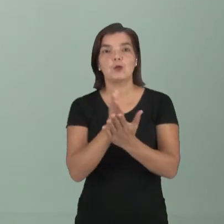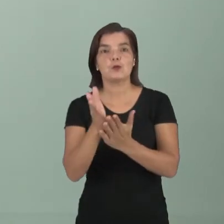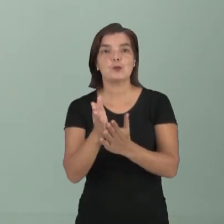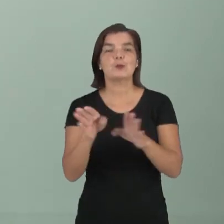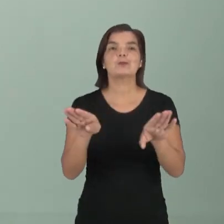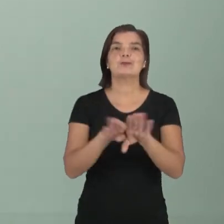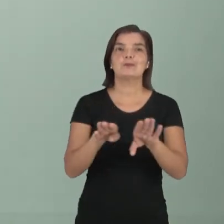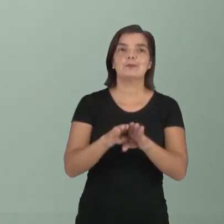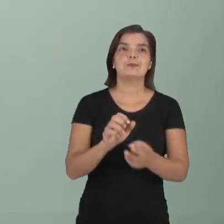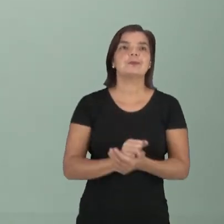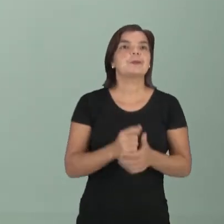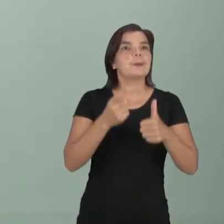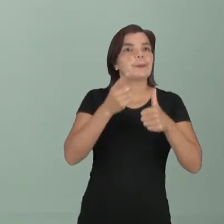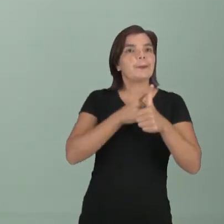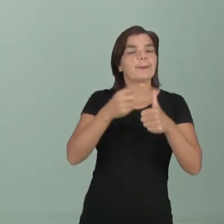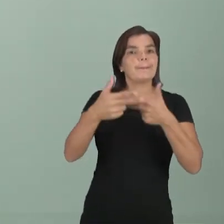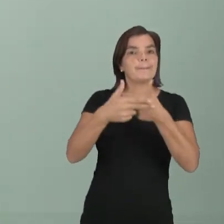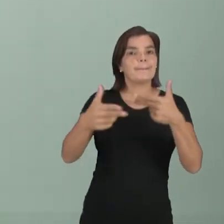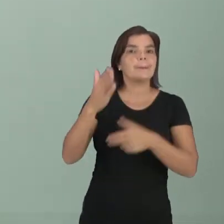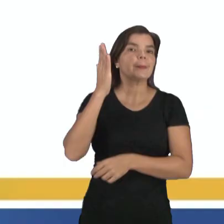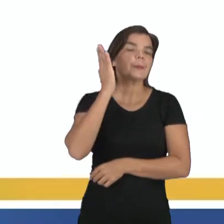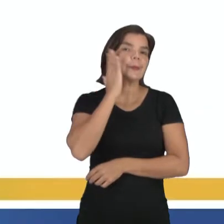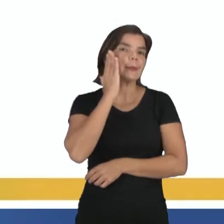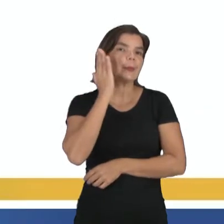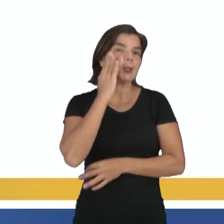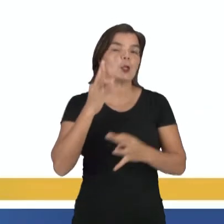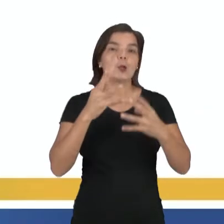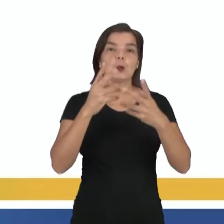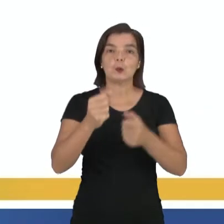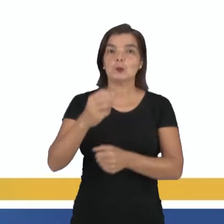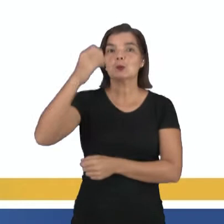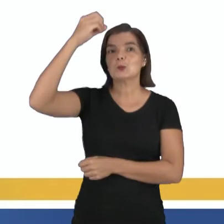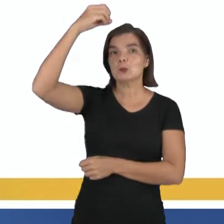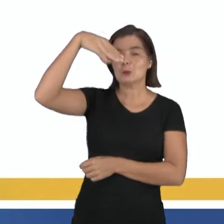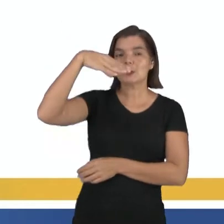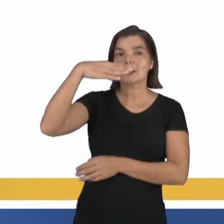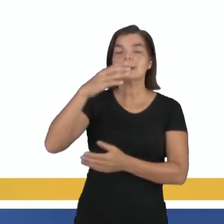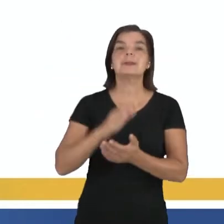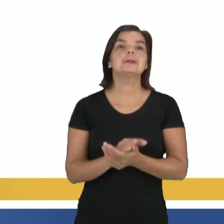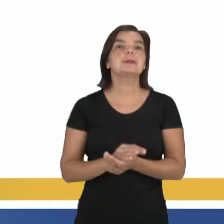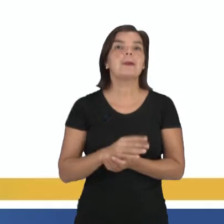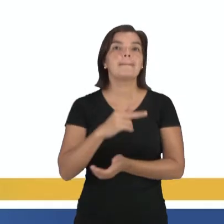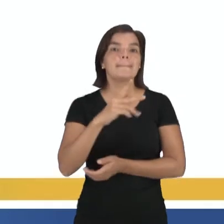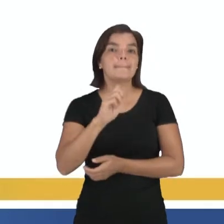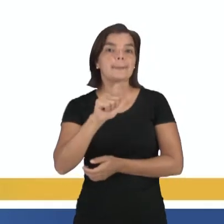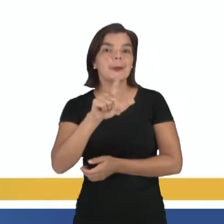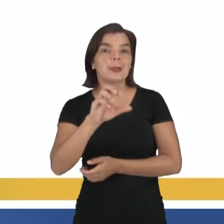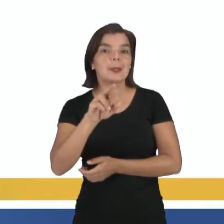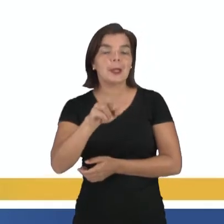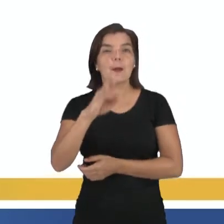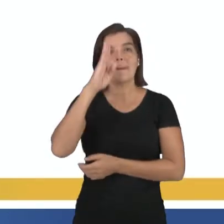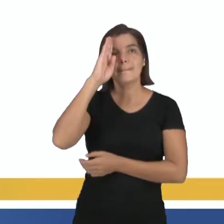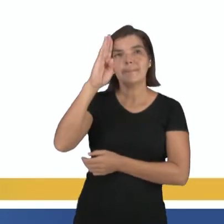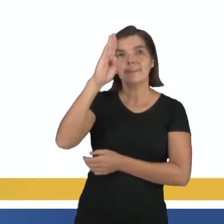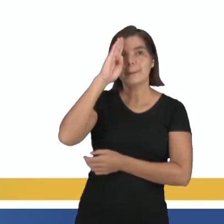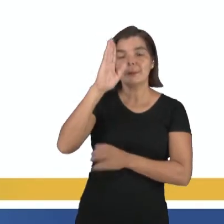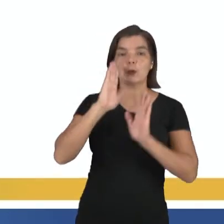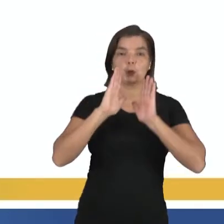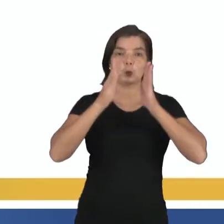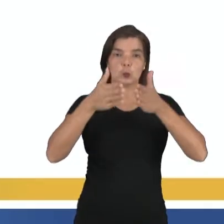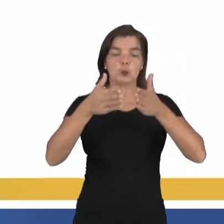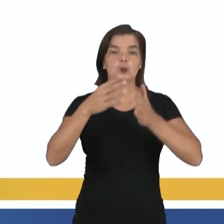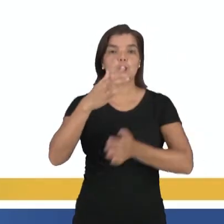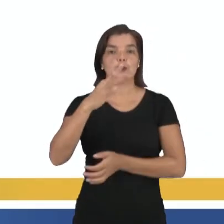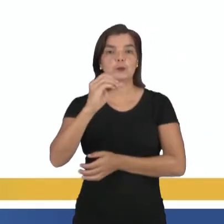desviado. Primeira coisa, tu tem que entender que todo raio de luz incidente paralelo ao eixo principal é refratado na direção